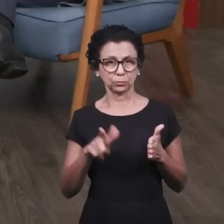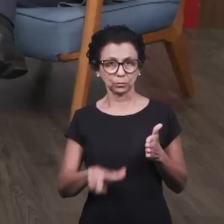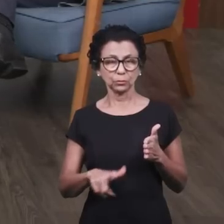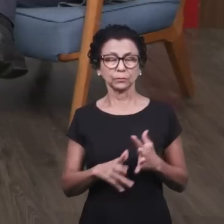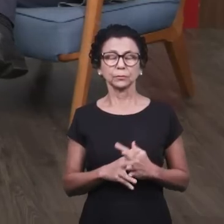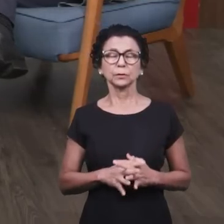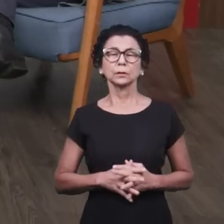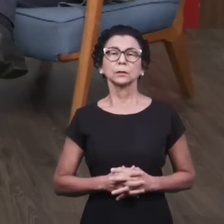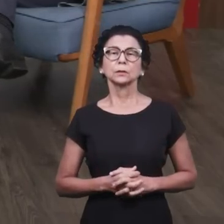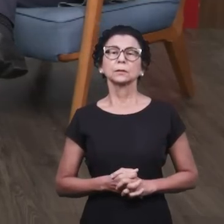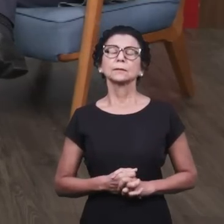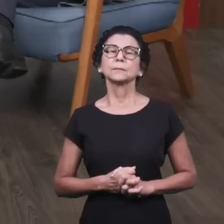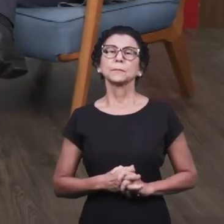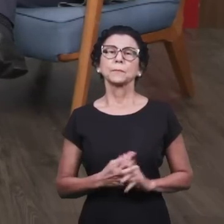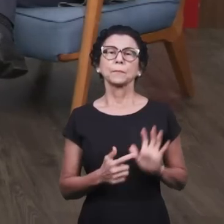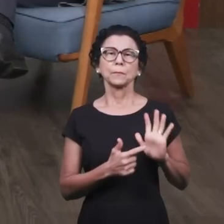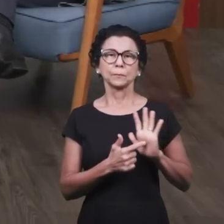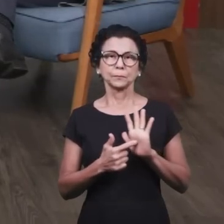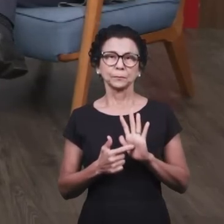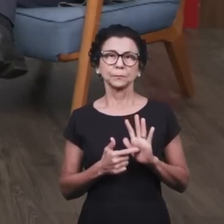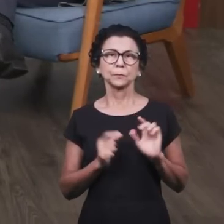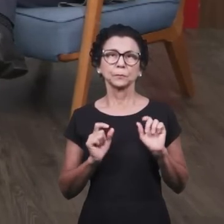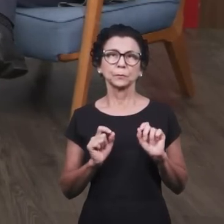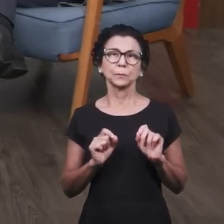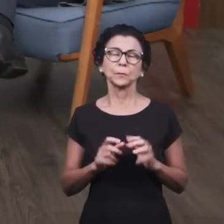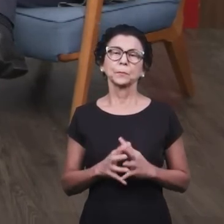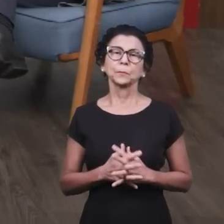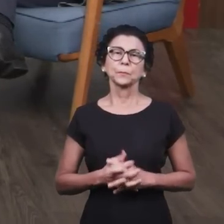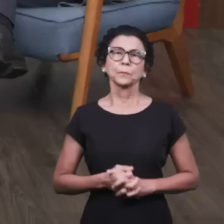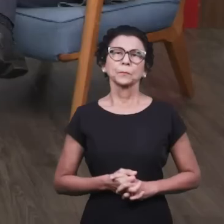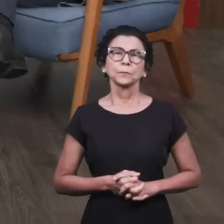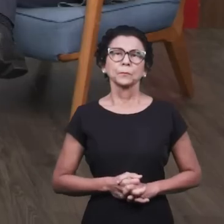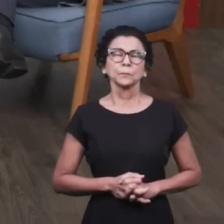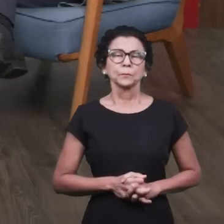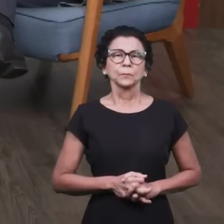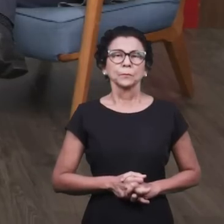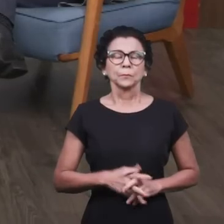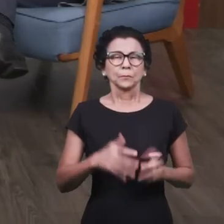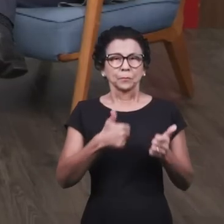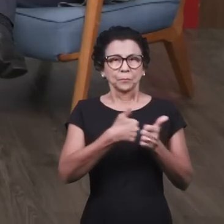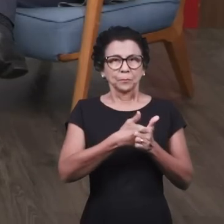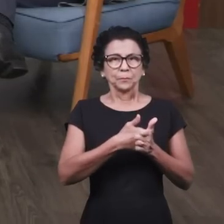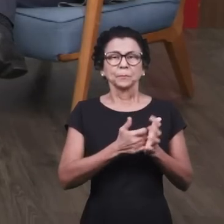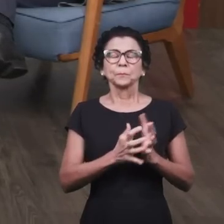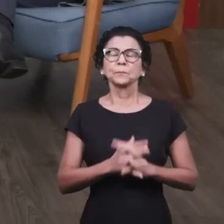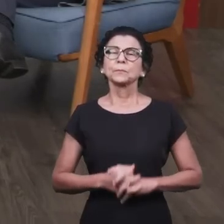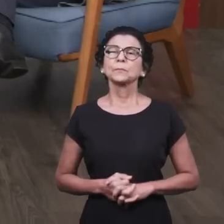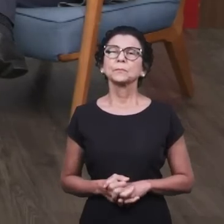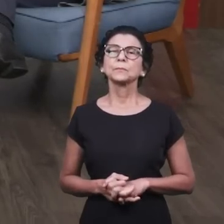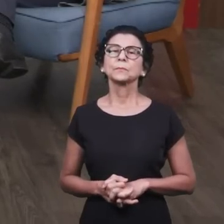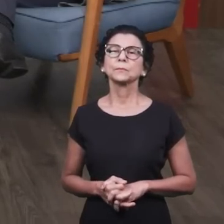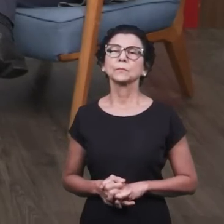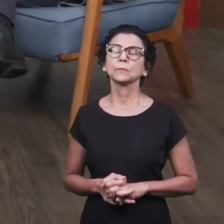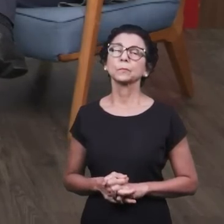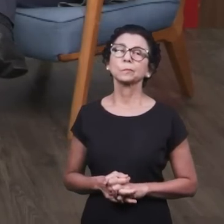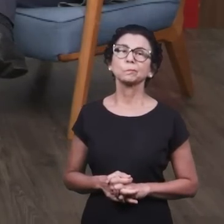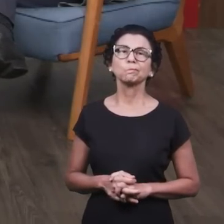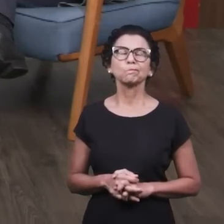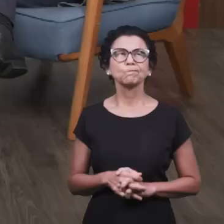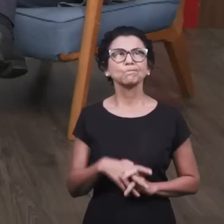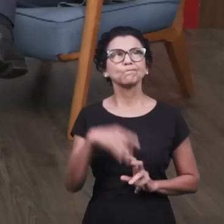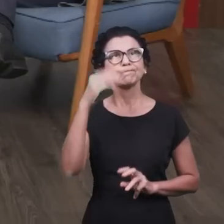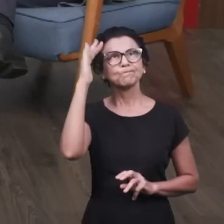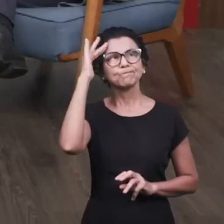e a gente vai mostrar para você que está assistindo também, para que você leia junto conosco, e você tenha